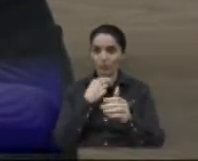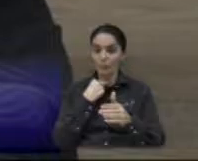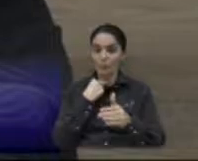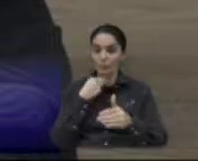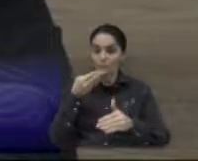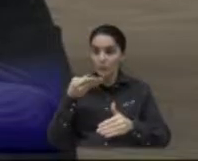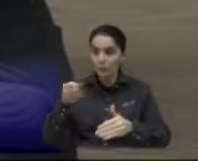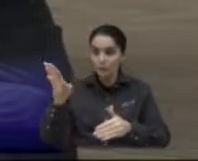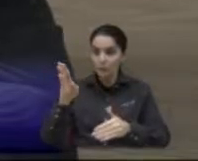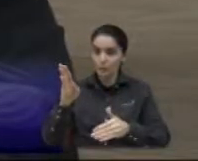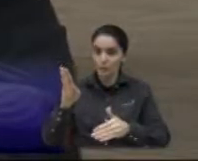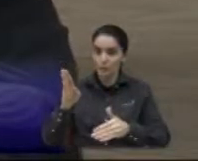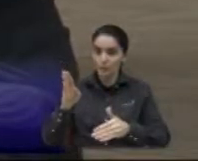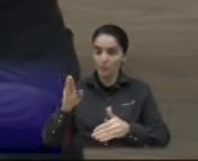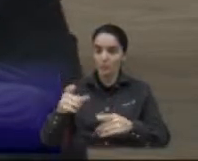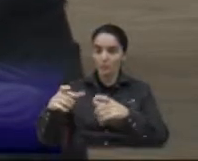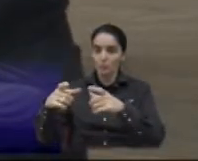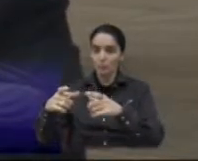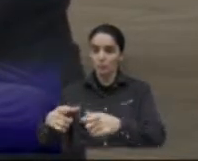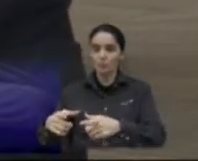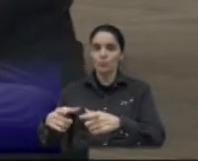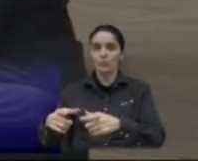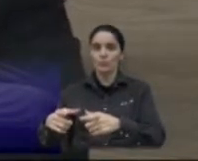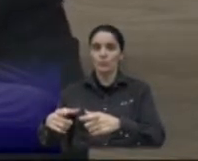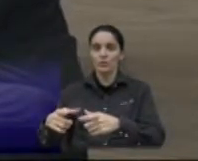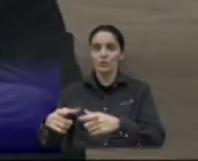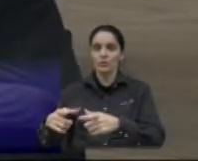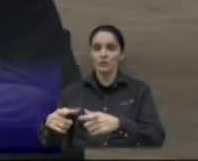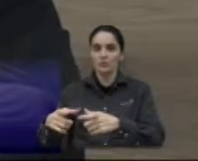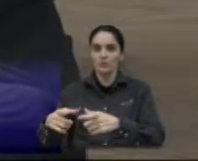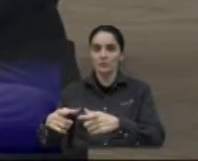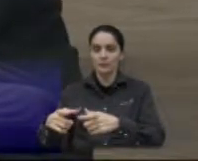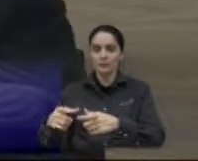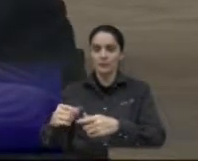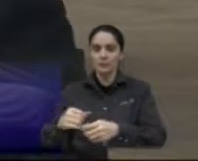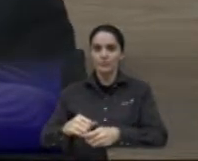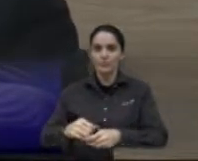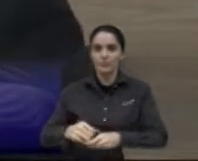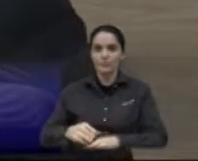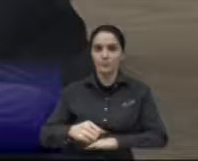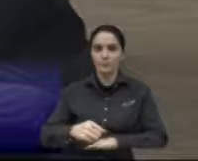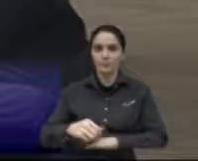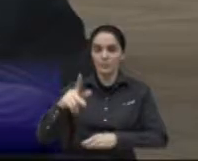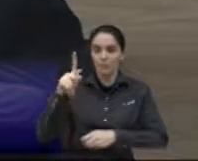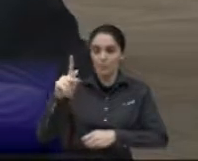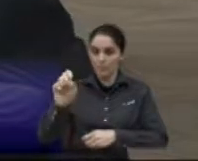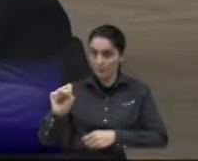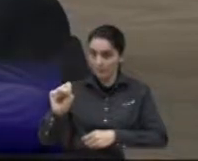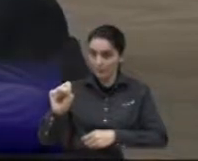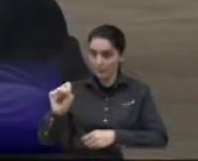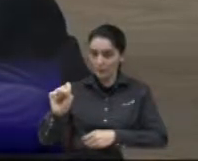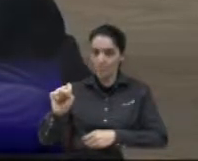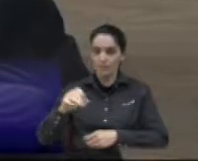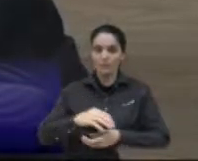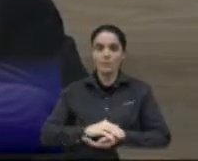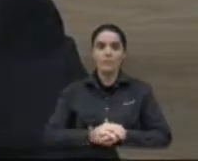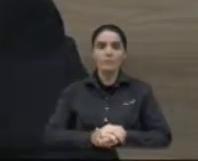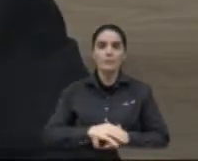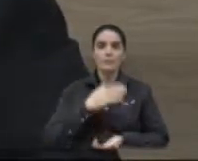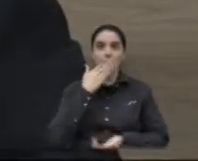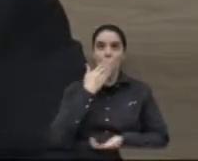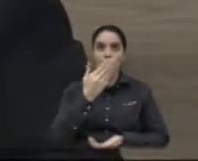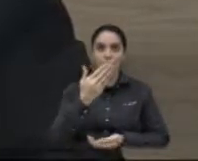de locomoção até a unidade de saúde. Então, eu peço aos senhores a